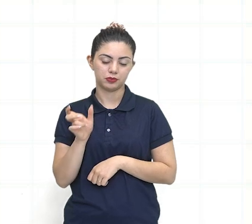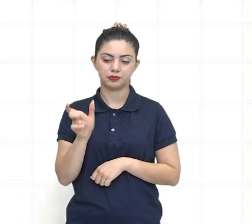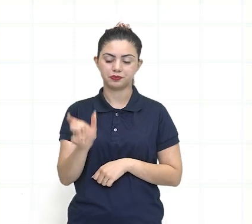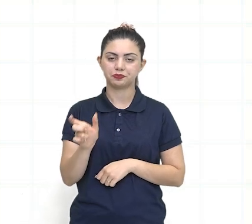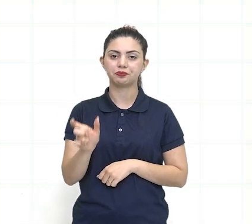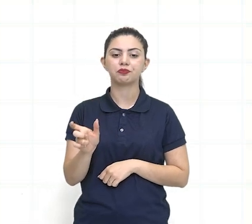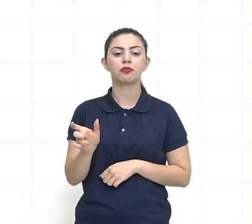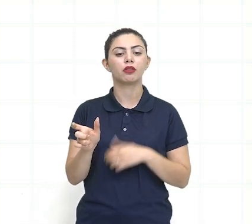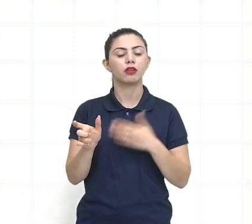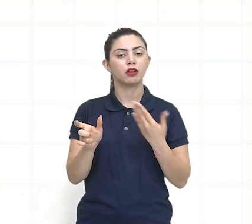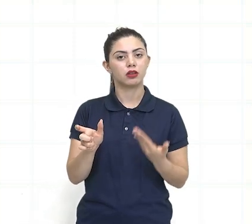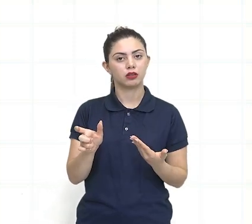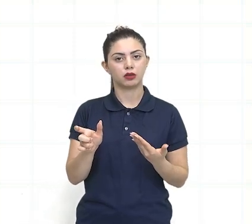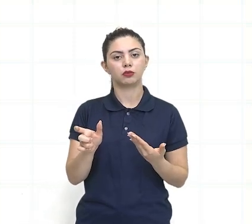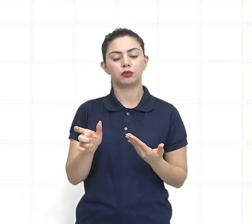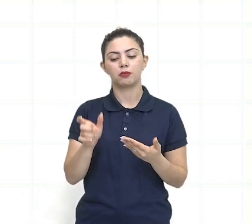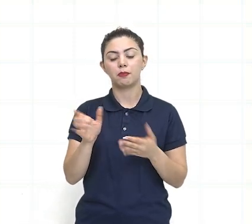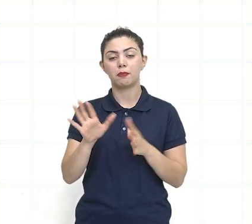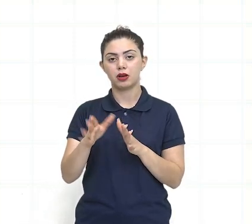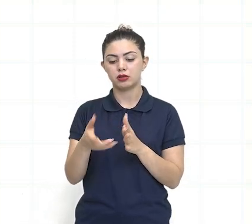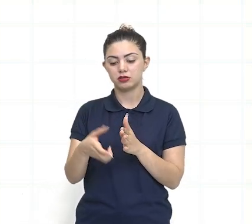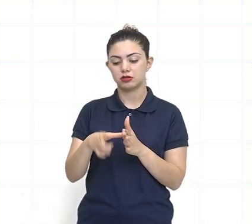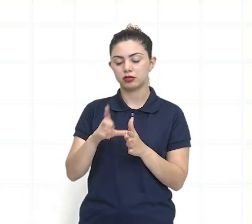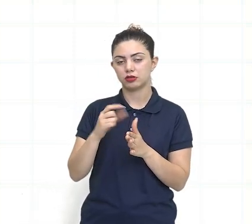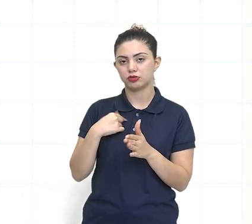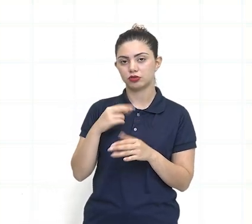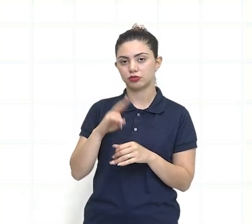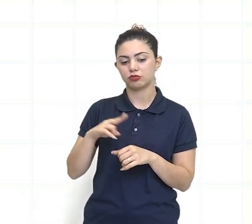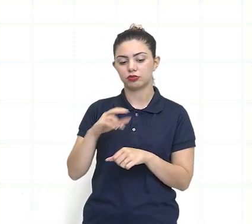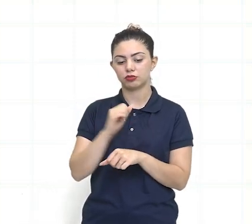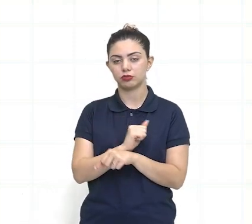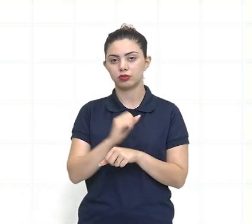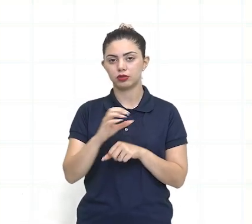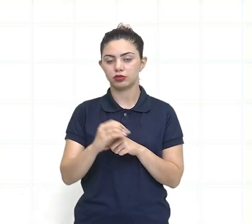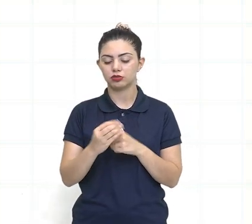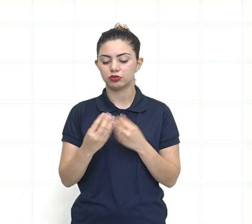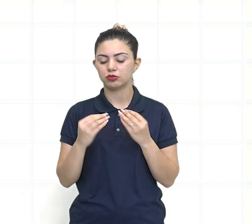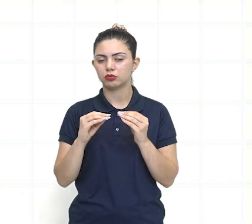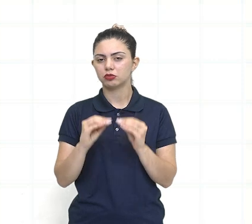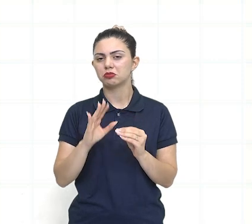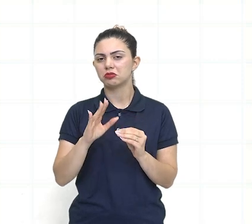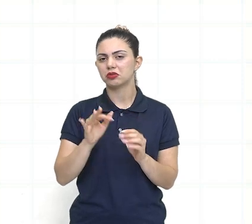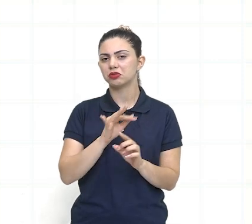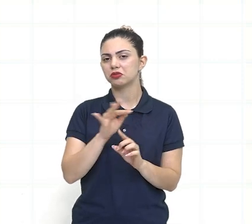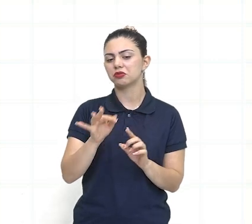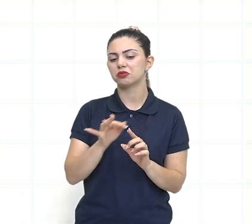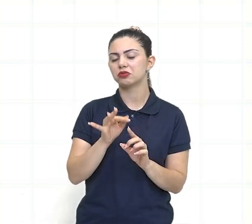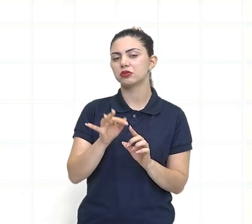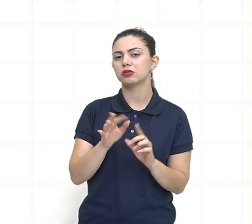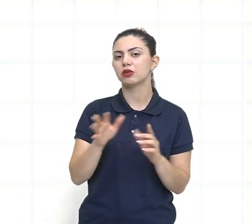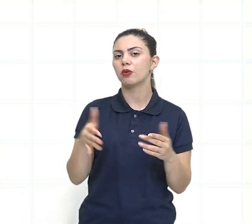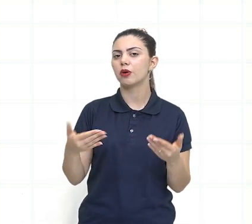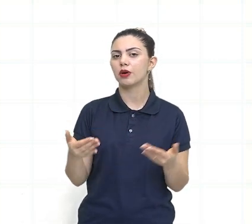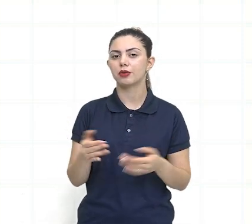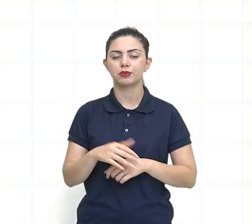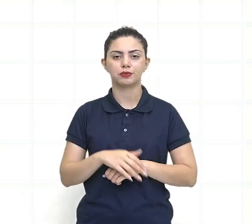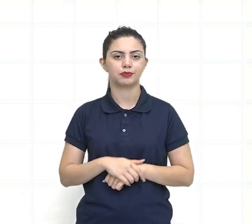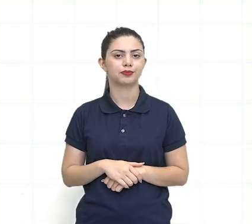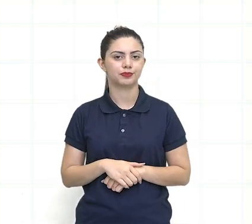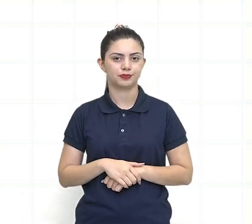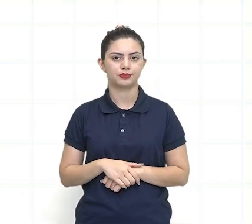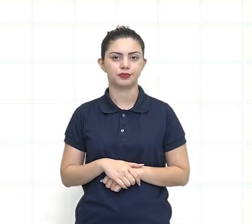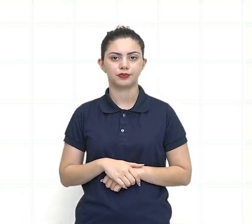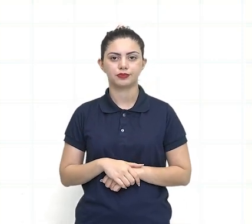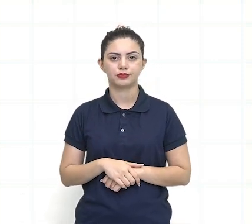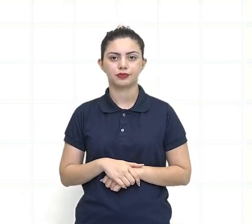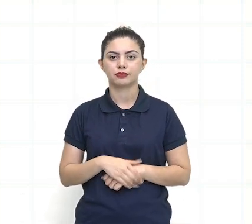caso, qual é a ideia, qual é o sentido que ele vai trazer? Vai